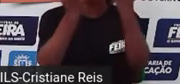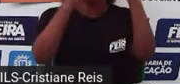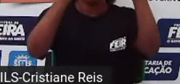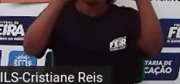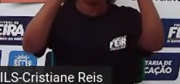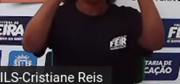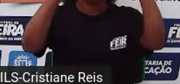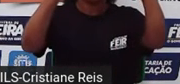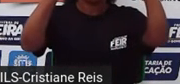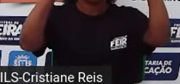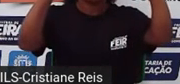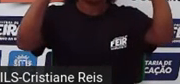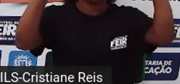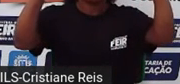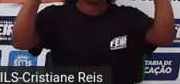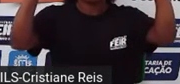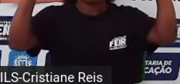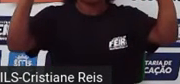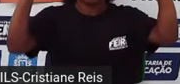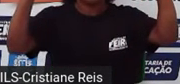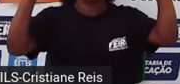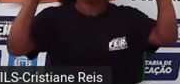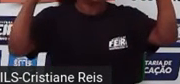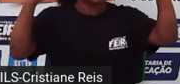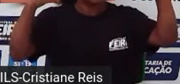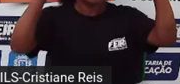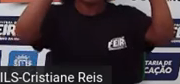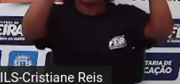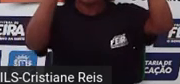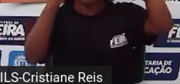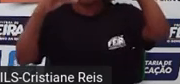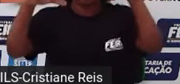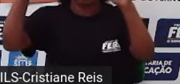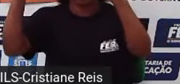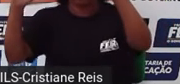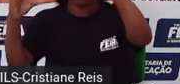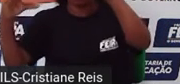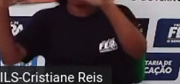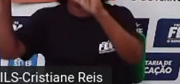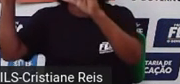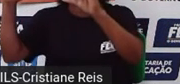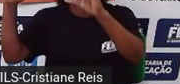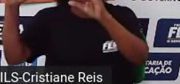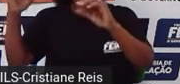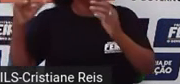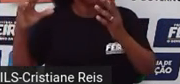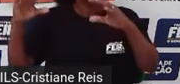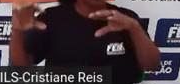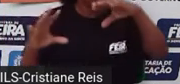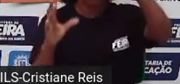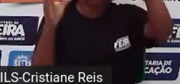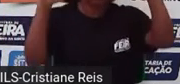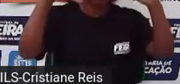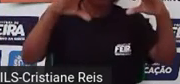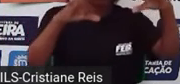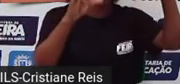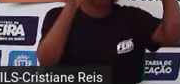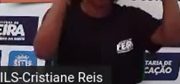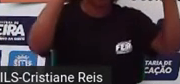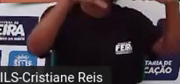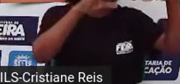aqui apresentando nem abaixa a pressão o que acontece quando é esses ventos se chocam com essa